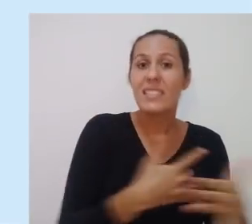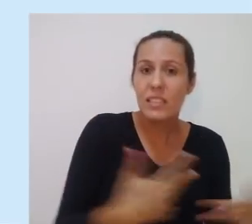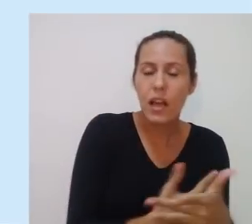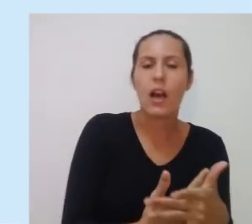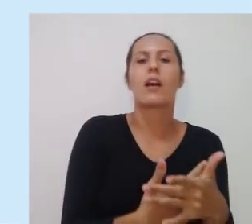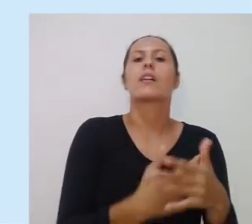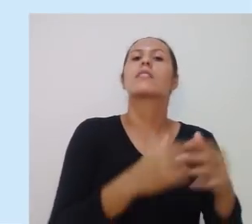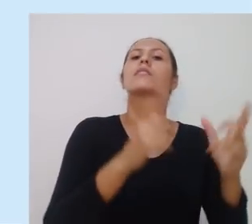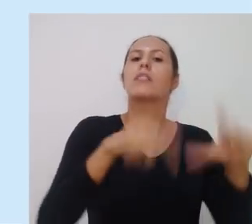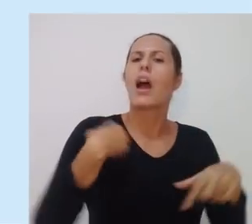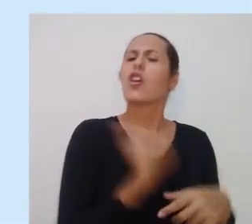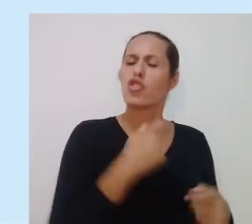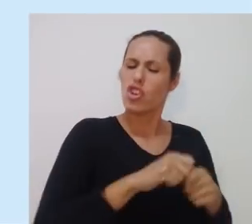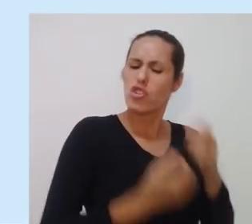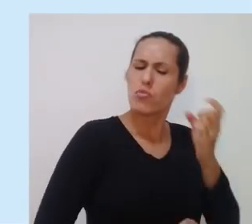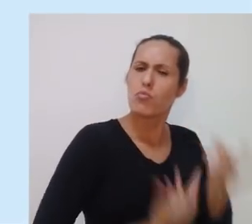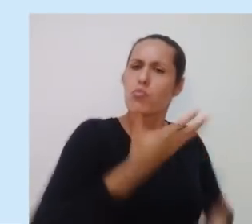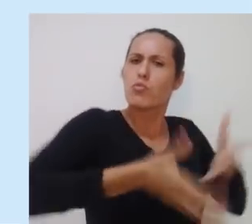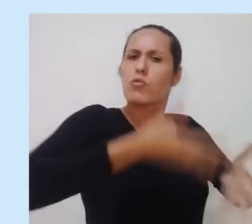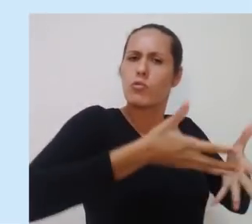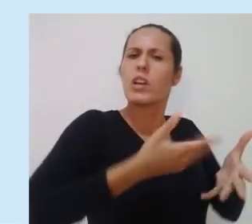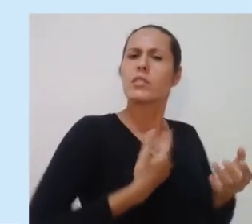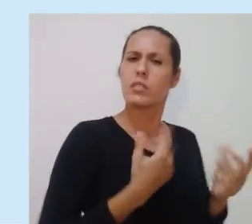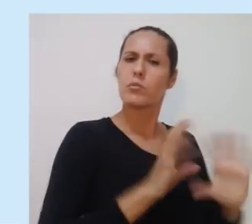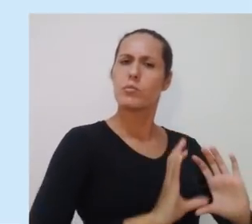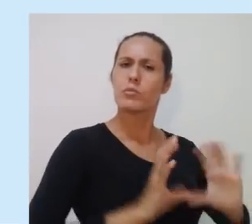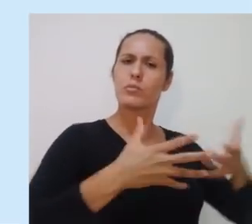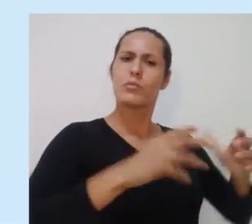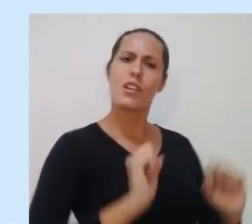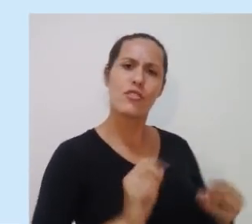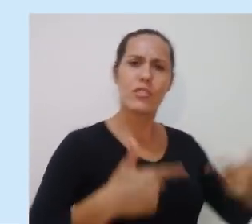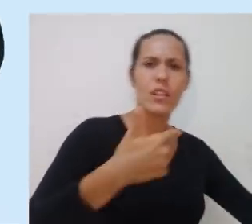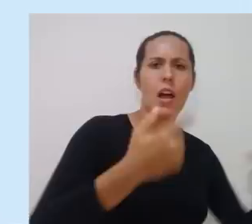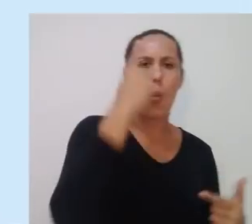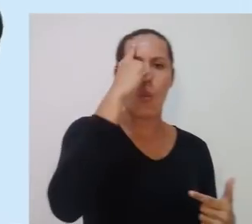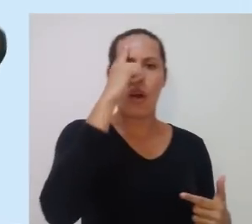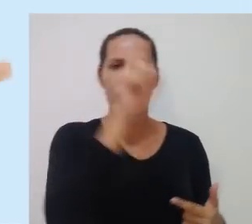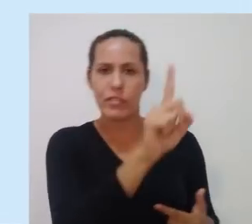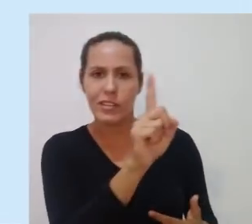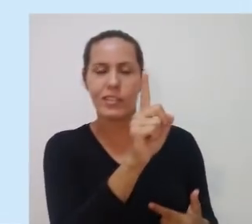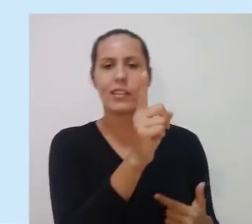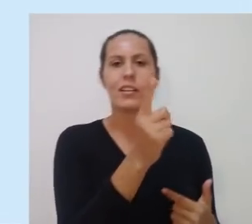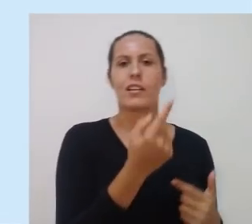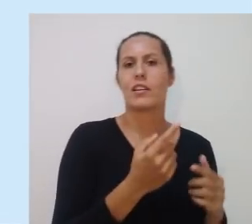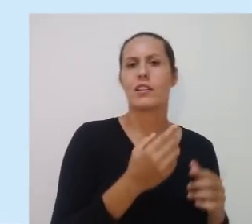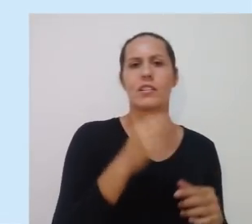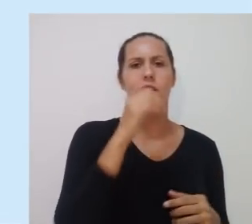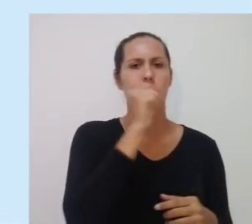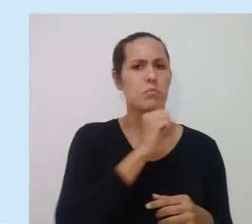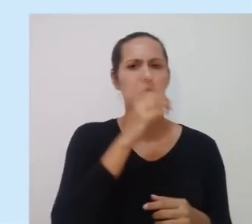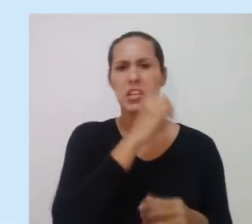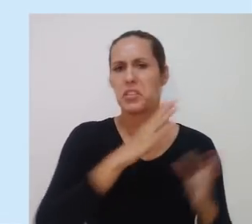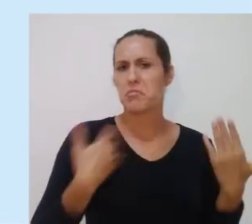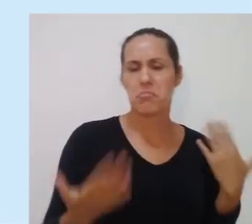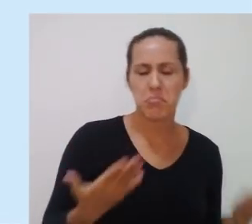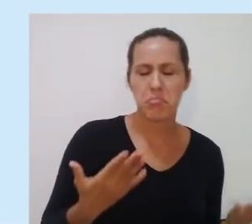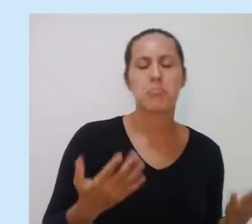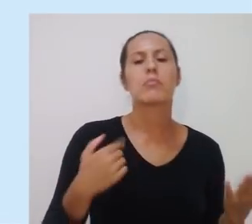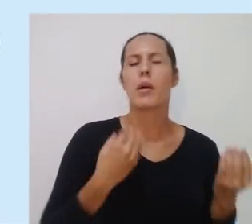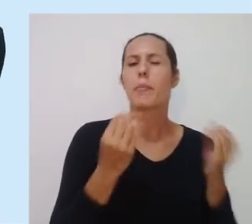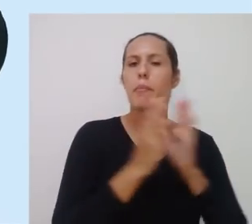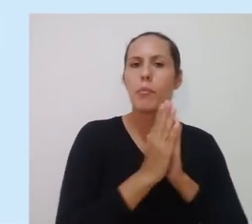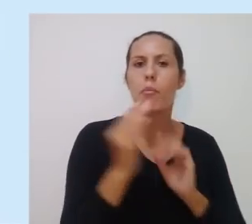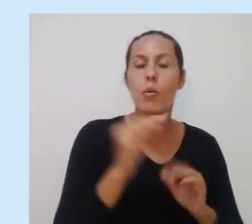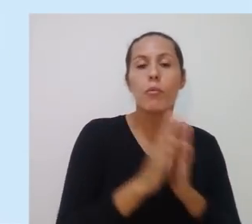uma mensagem pra gente dizendo, olha, na cidade tal nós produzimos, nós fazemos uma batalha uma vez por semana, no